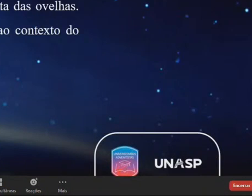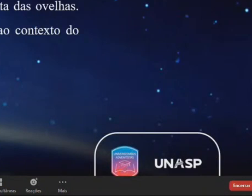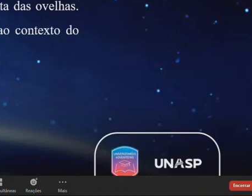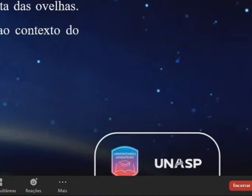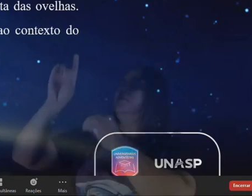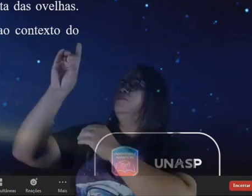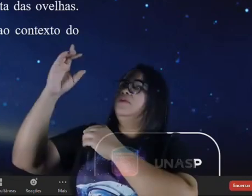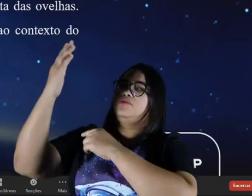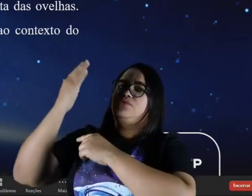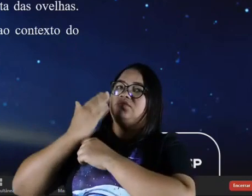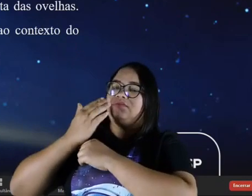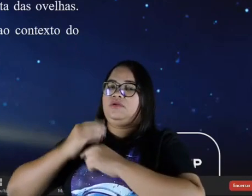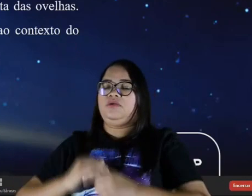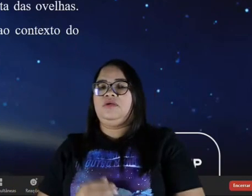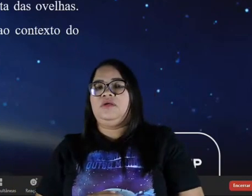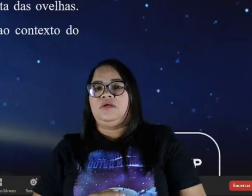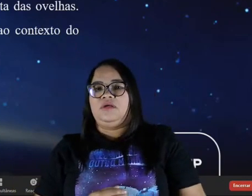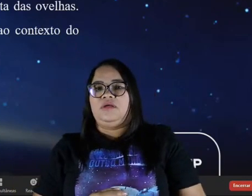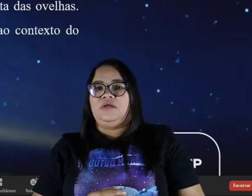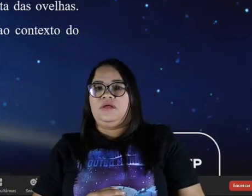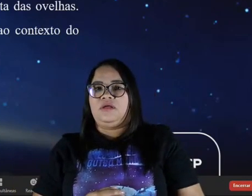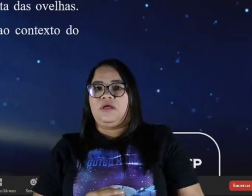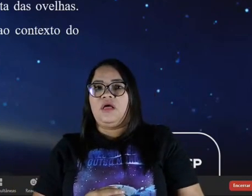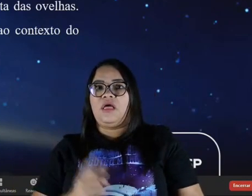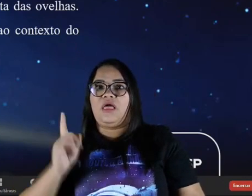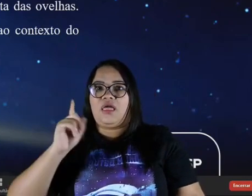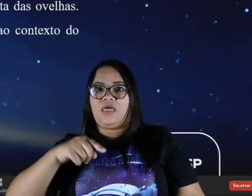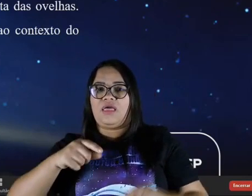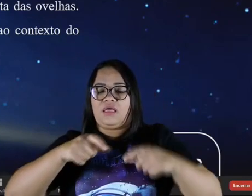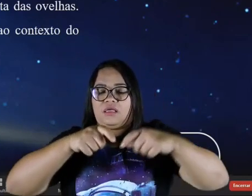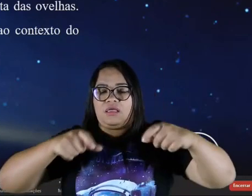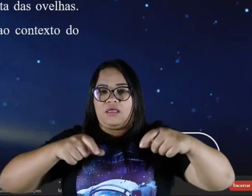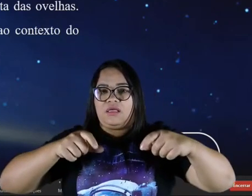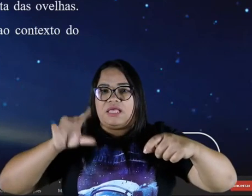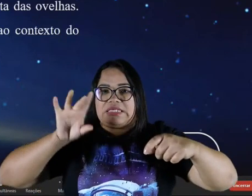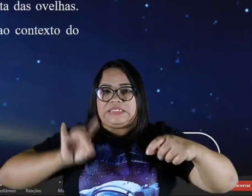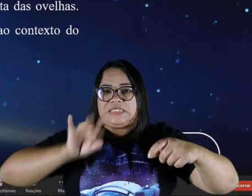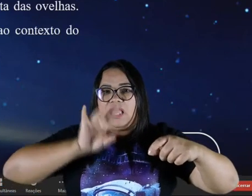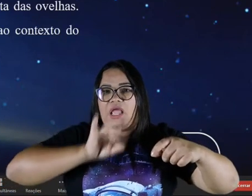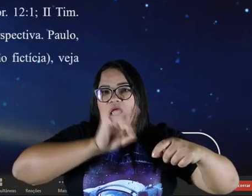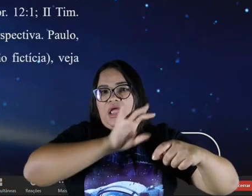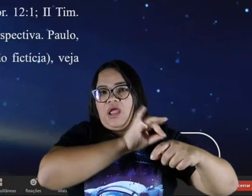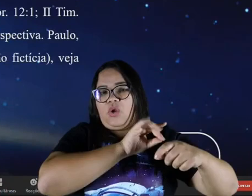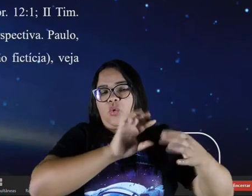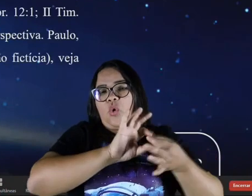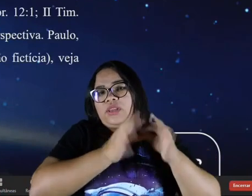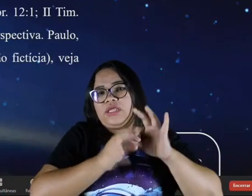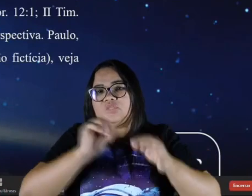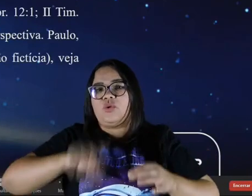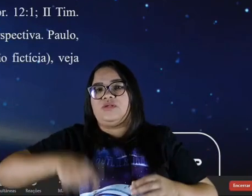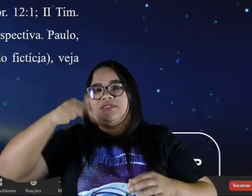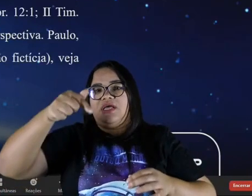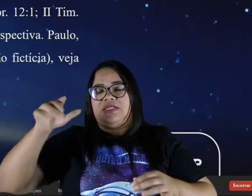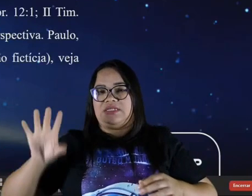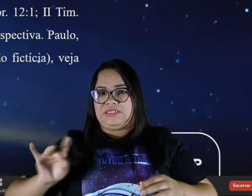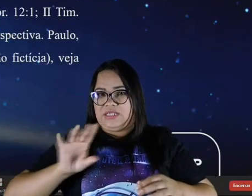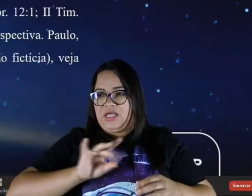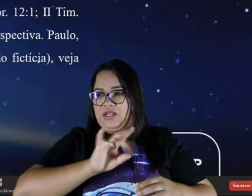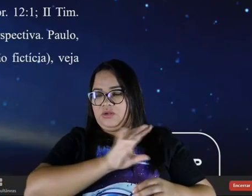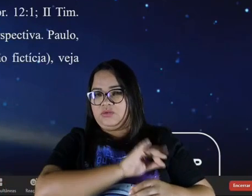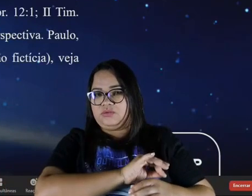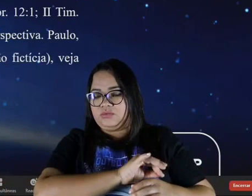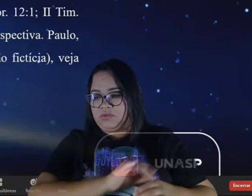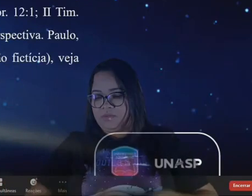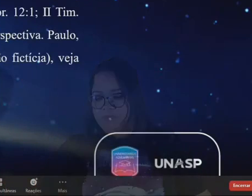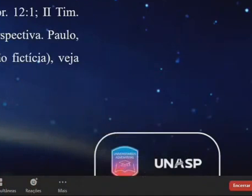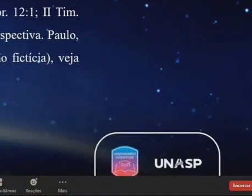de Deus está dentro dos selos. Então, o contexto imediato dele ali são os sete selos. Outra coisa que você pode